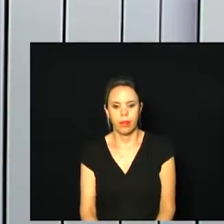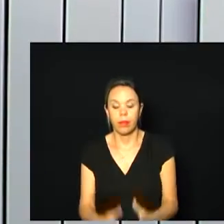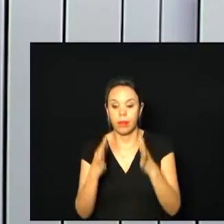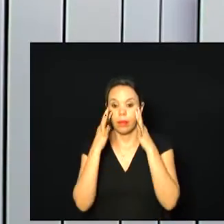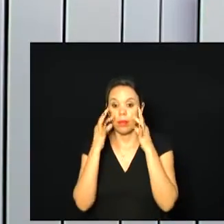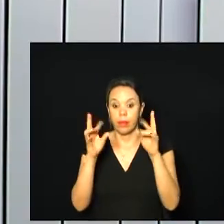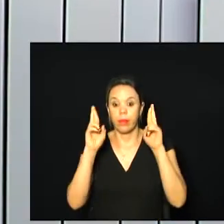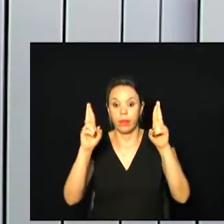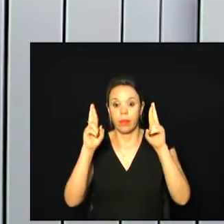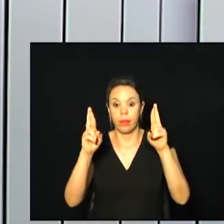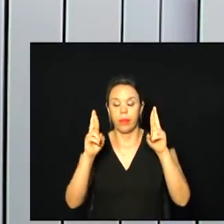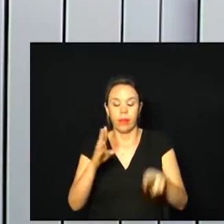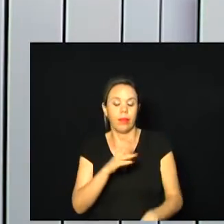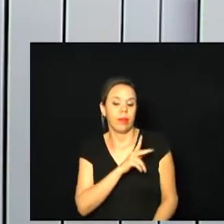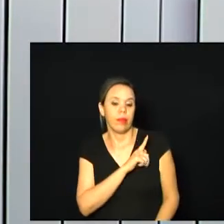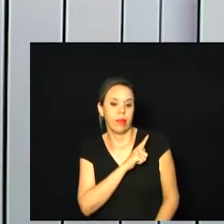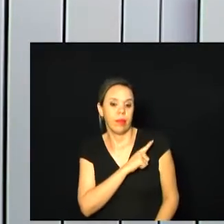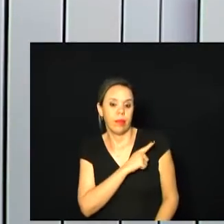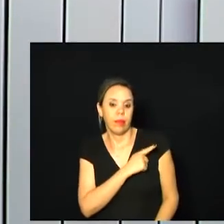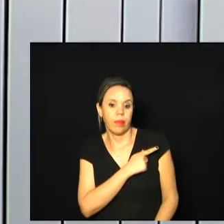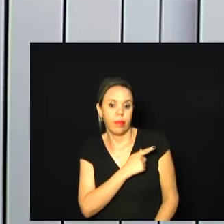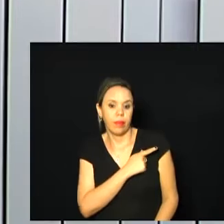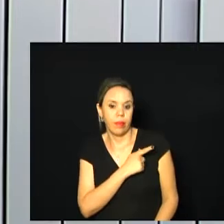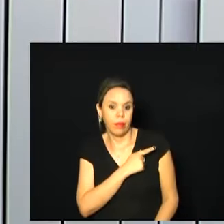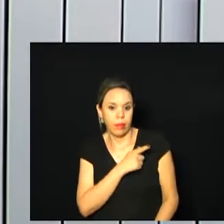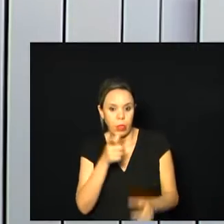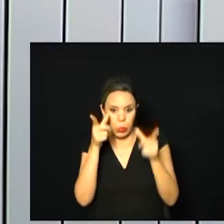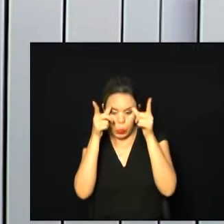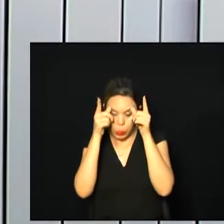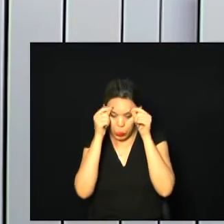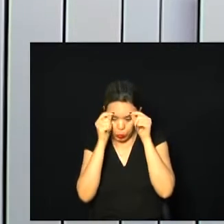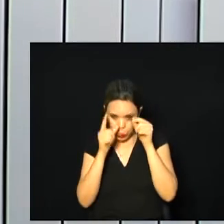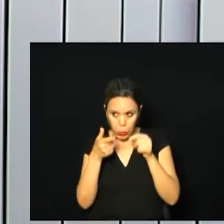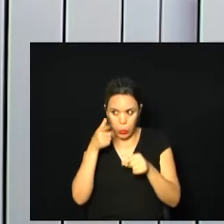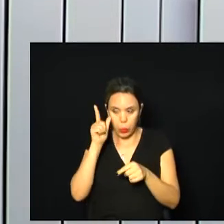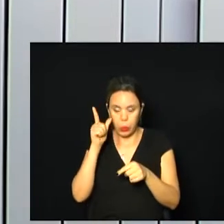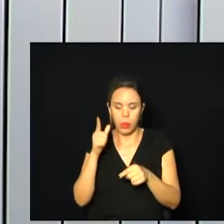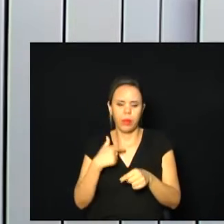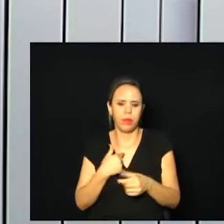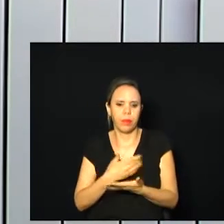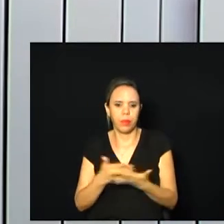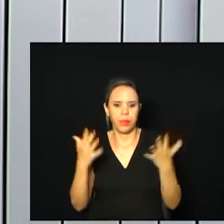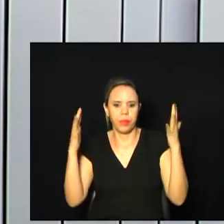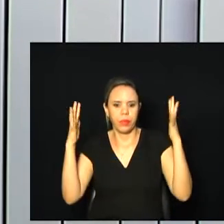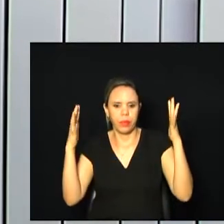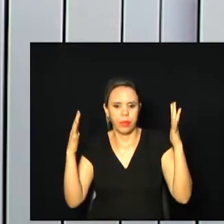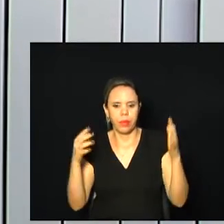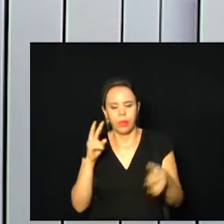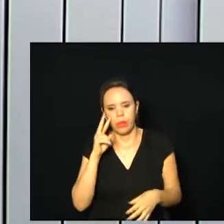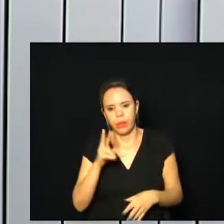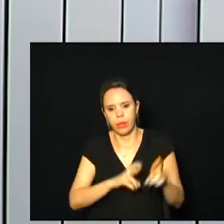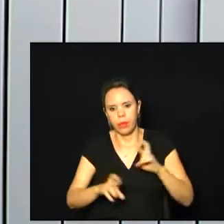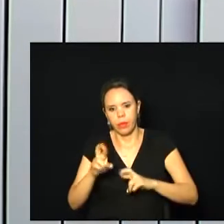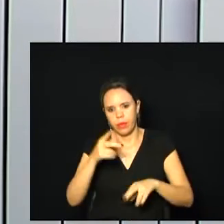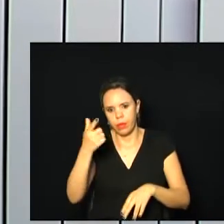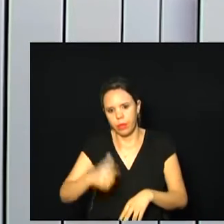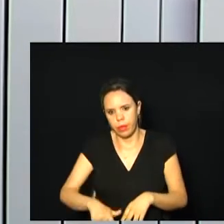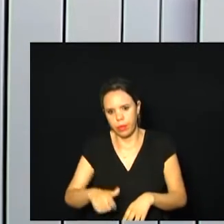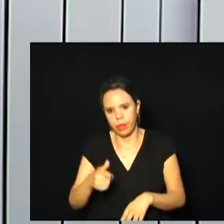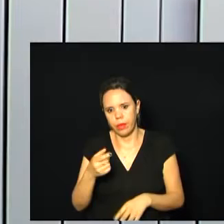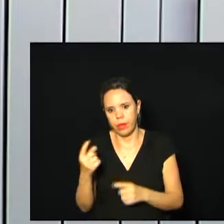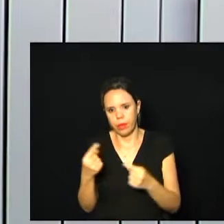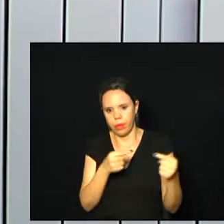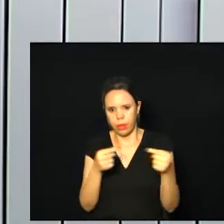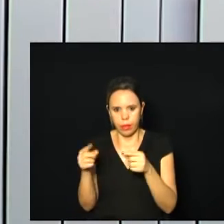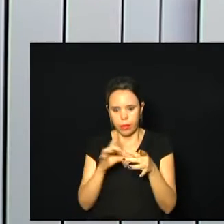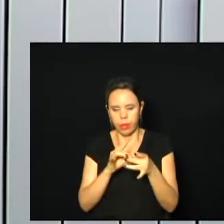Atenção, torcedor bugrino, hein? Já recuperou o fôlego após o jogo de ontem? Está comemorando ainda? Então confira mais uma vez esse